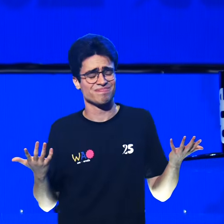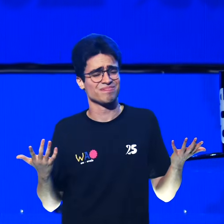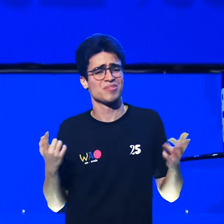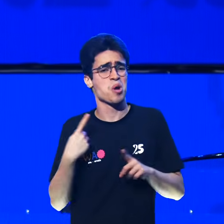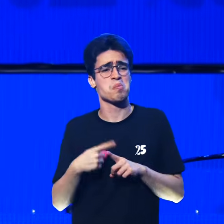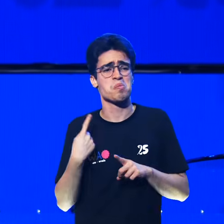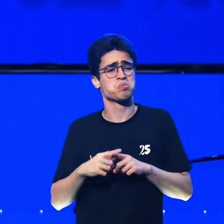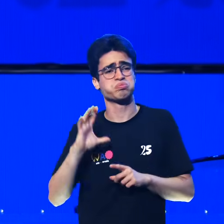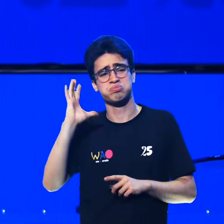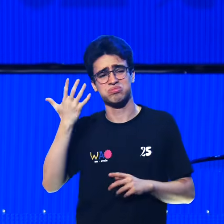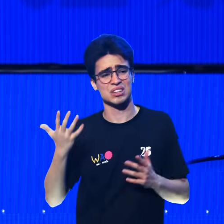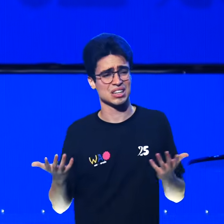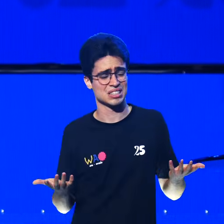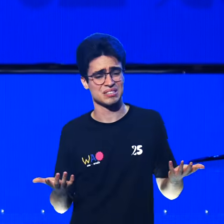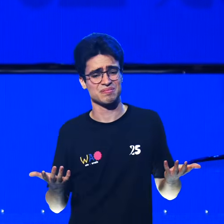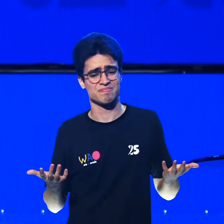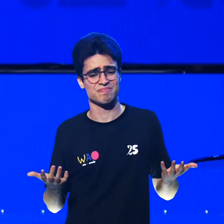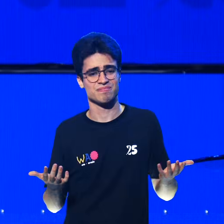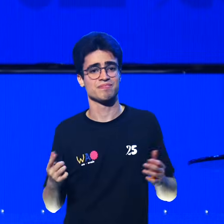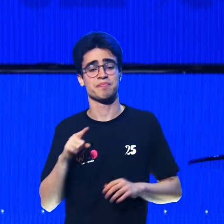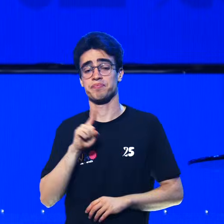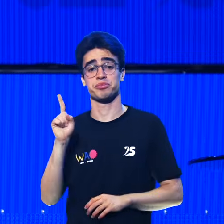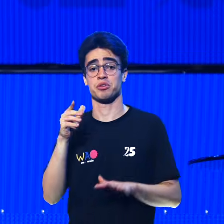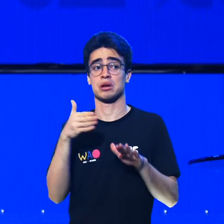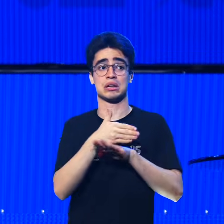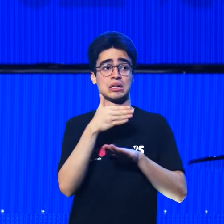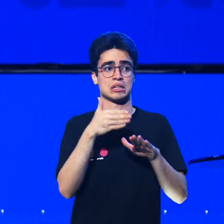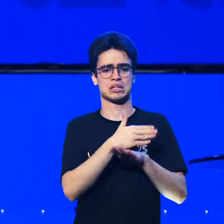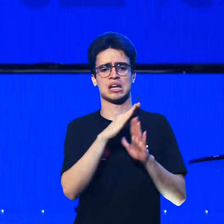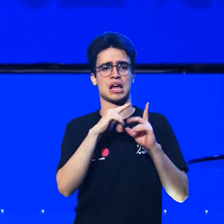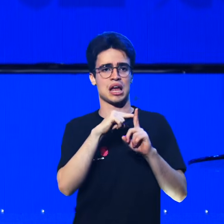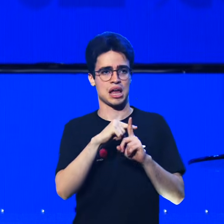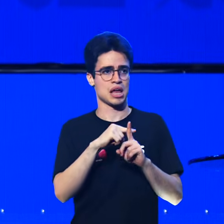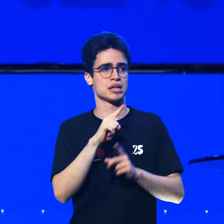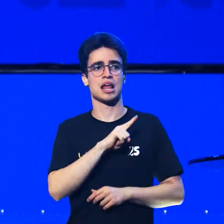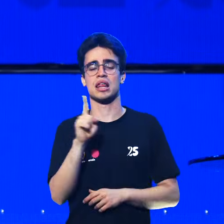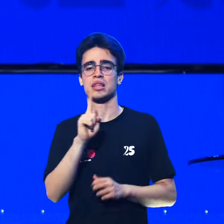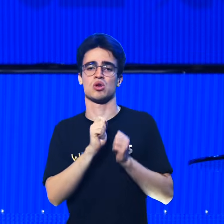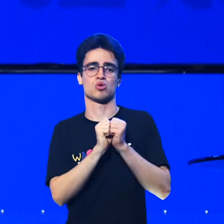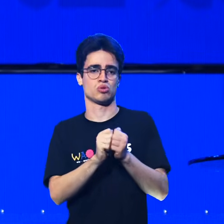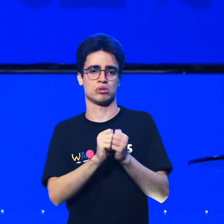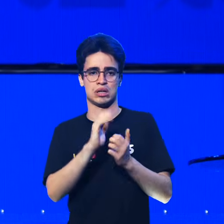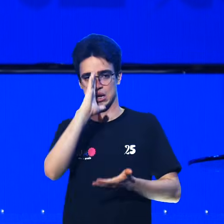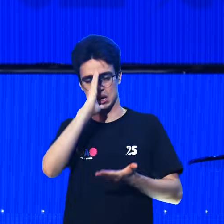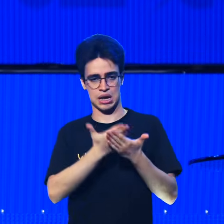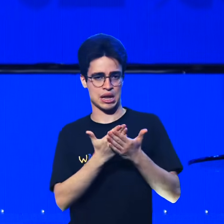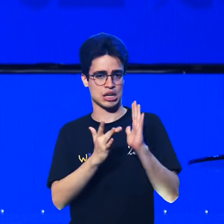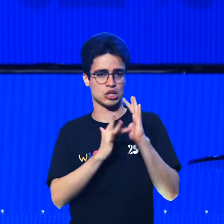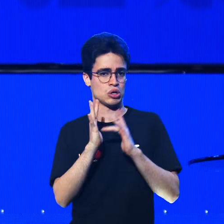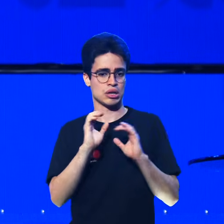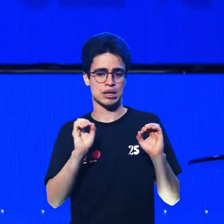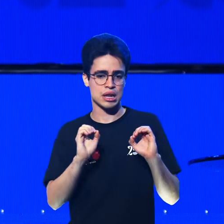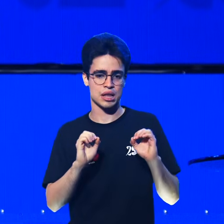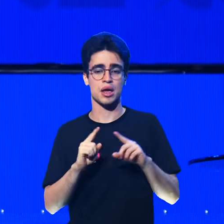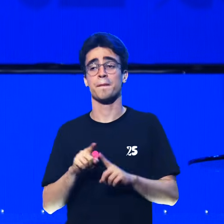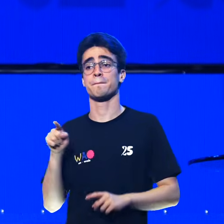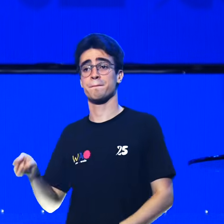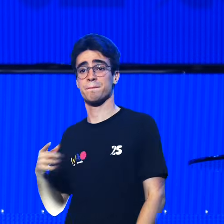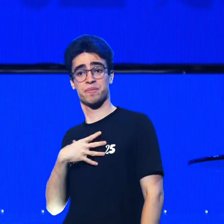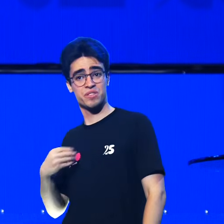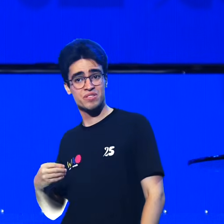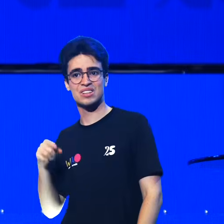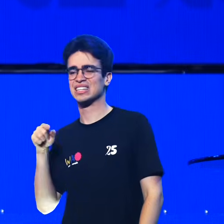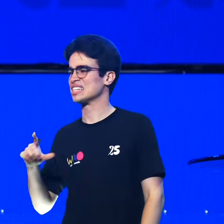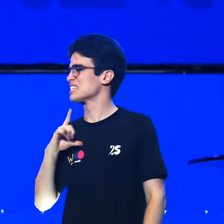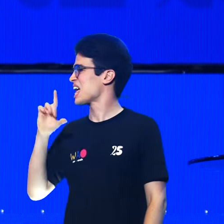isso? Eles não vinham à igreja, eles não estavam envolvidos com a fé, mas o Maurício era um menino tão